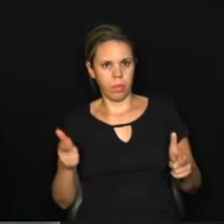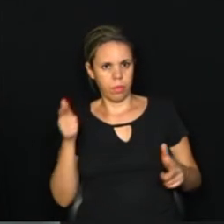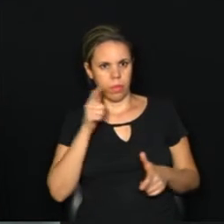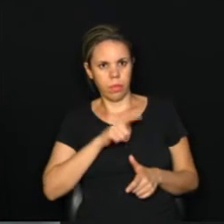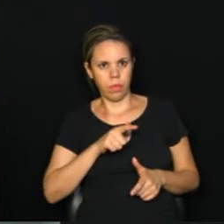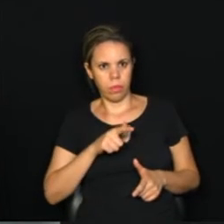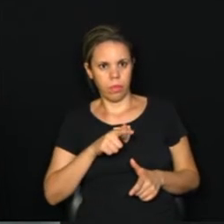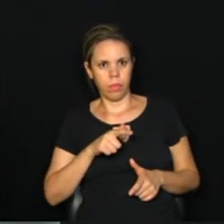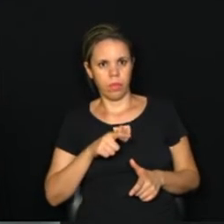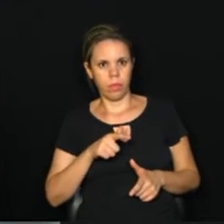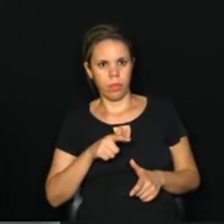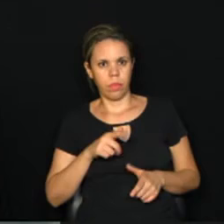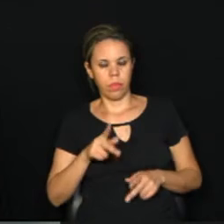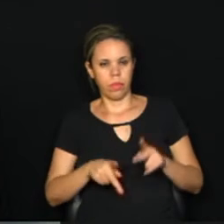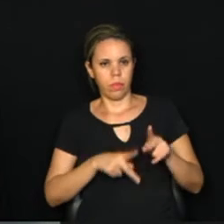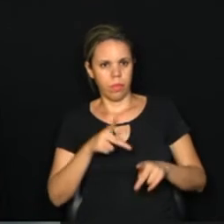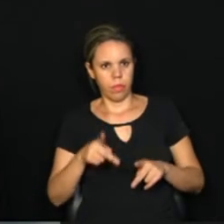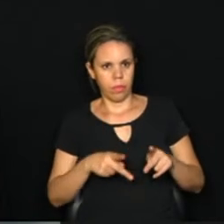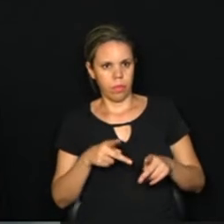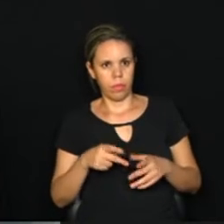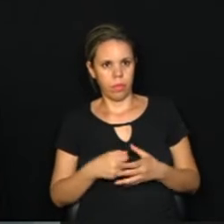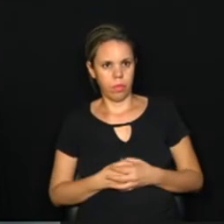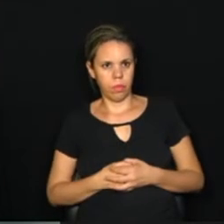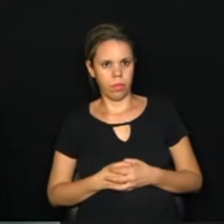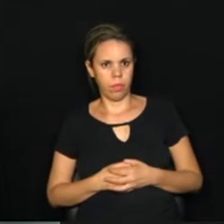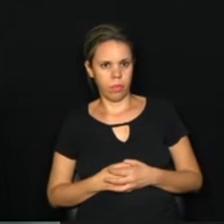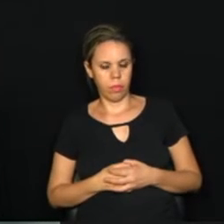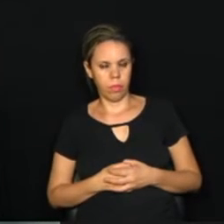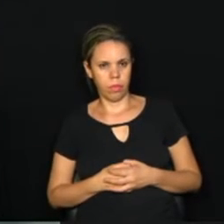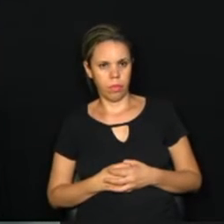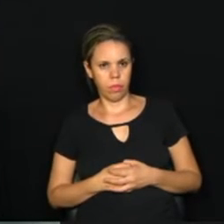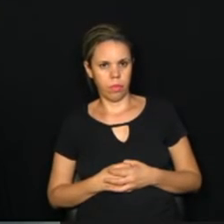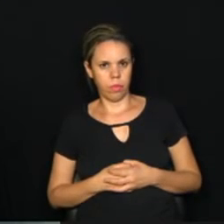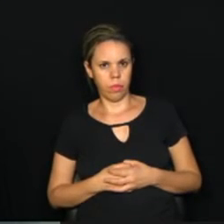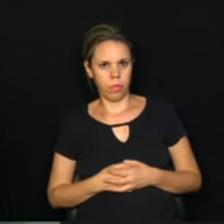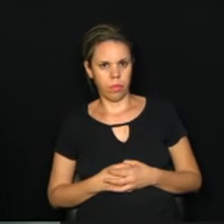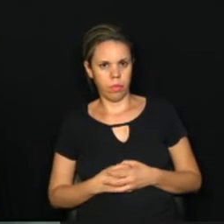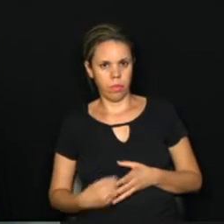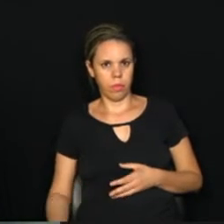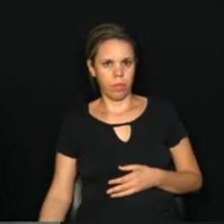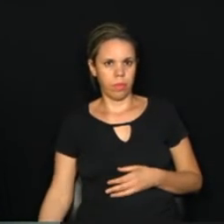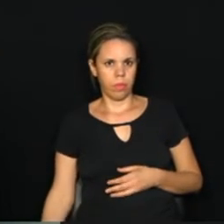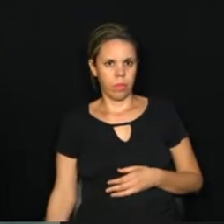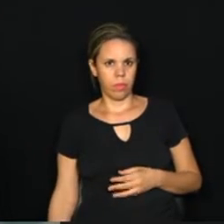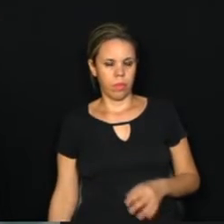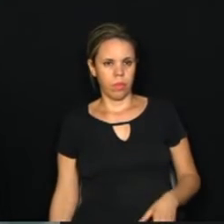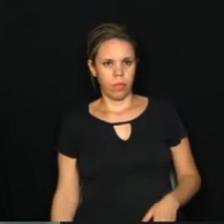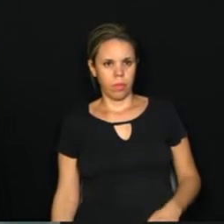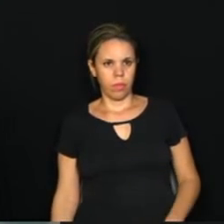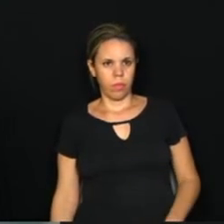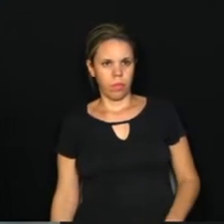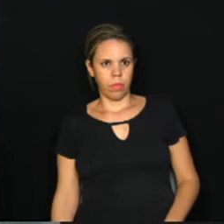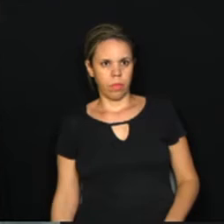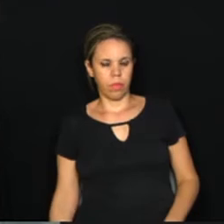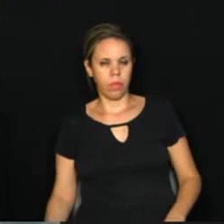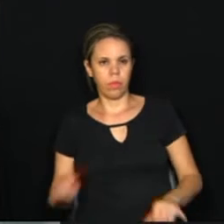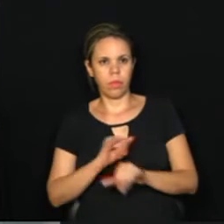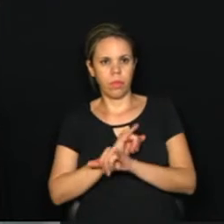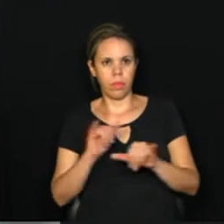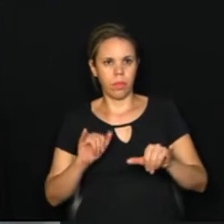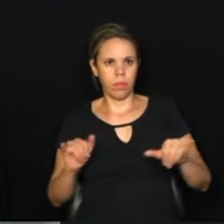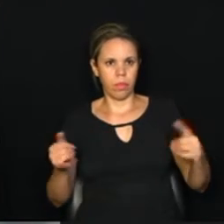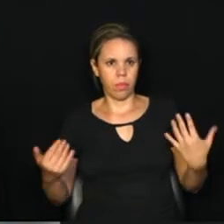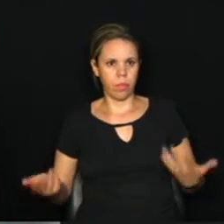através dos seus tutores. Então, montamos essa dizer assim, pequena campanha,